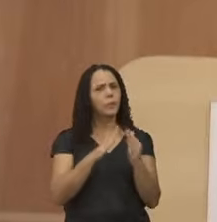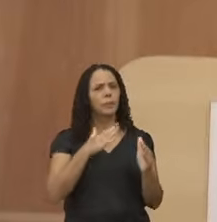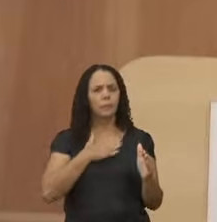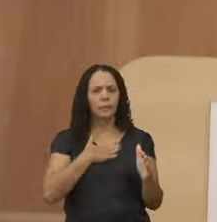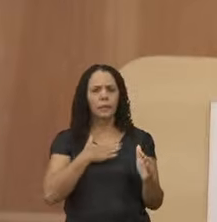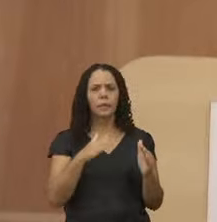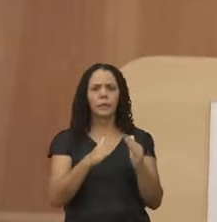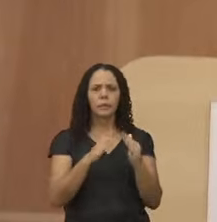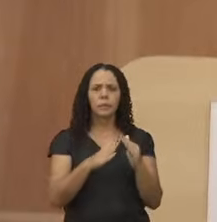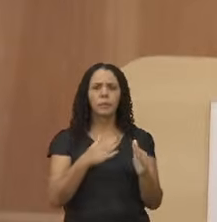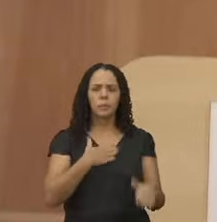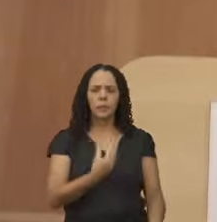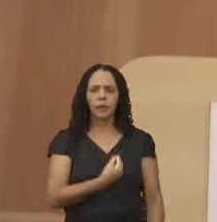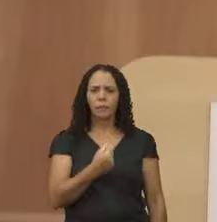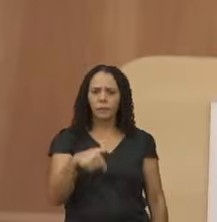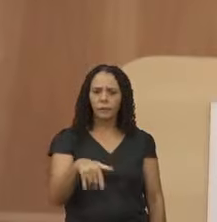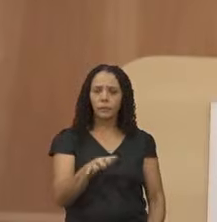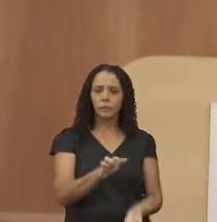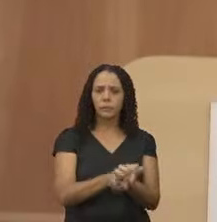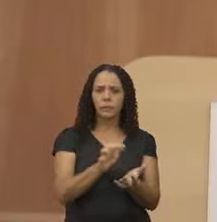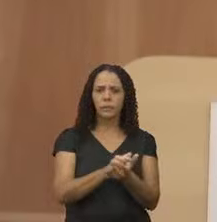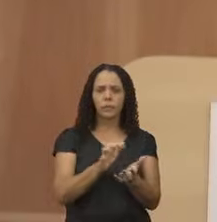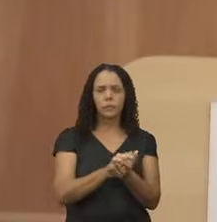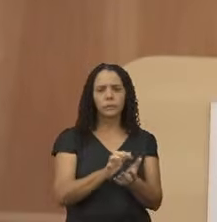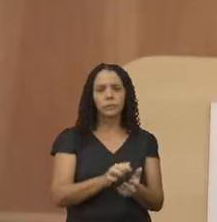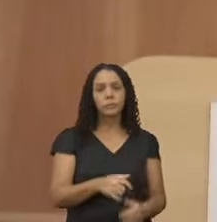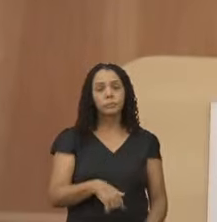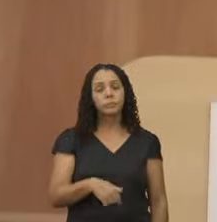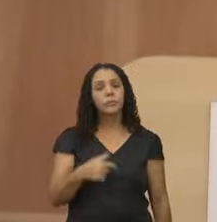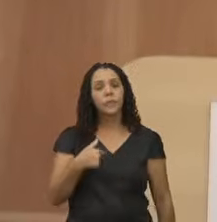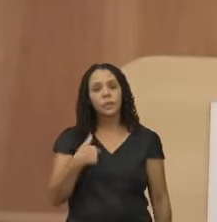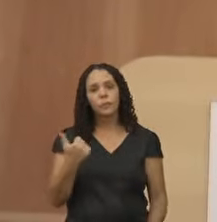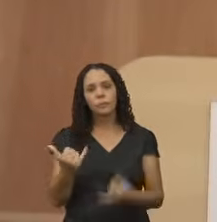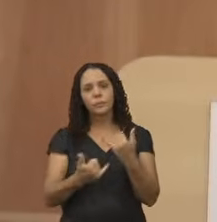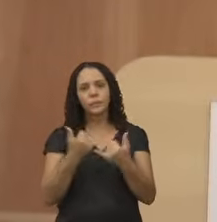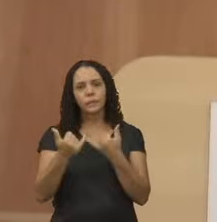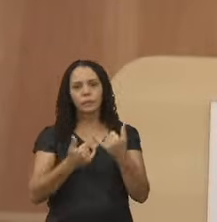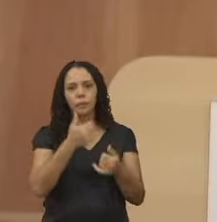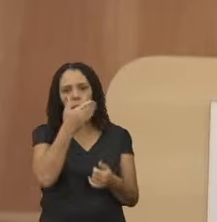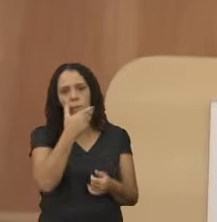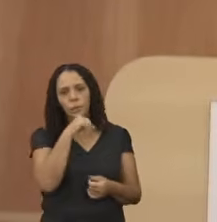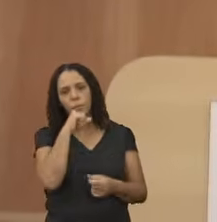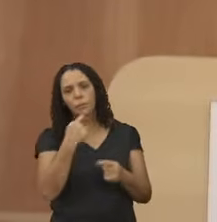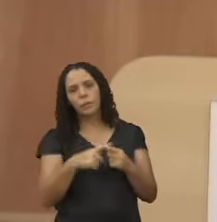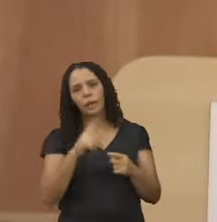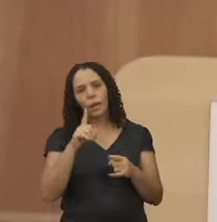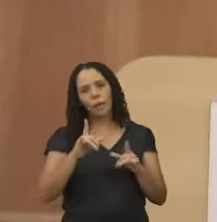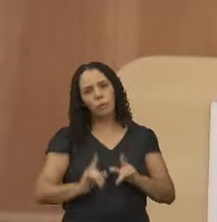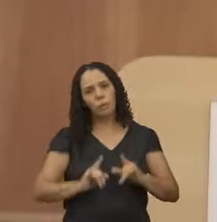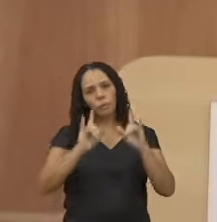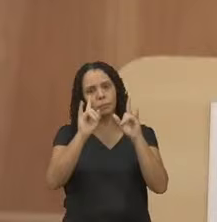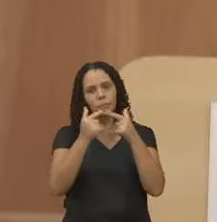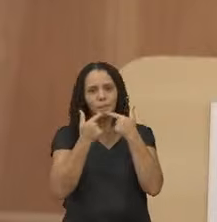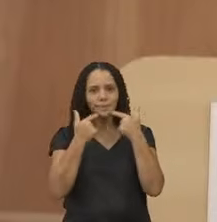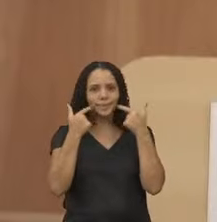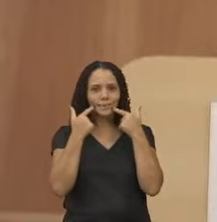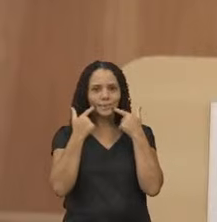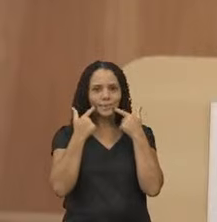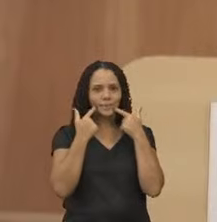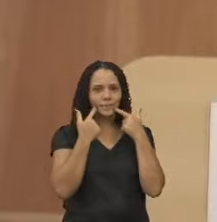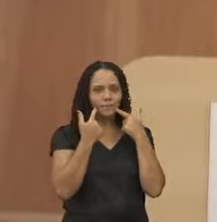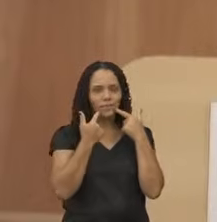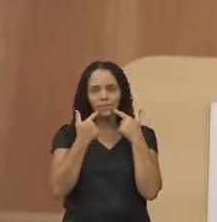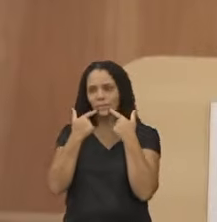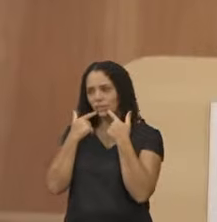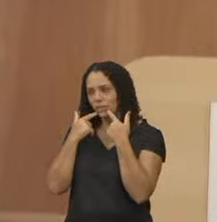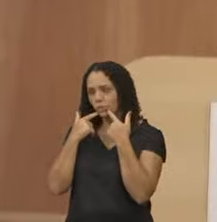tempo. E eu acho curioso, eu brincava muito com meu pai, que é aquele tipo de apartamento, Maria Amélia, que para sorrir você precisa virar de lado,